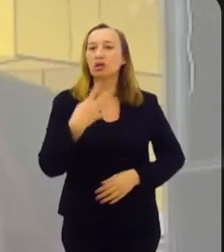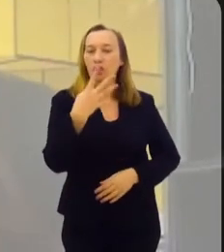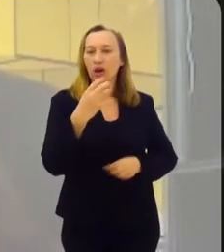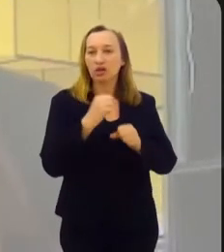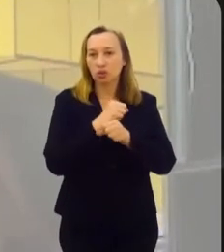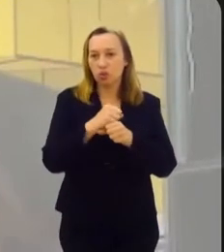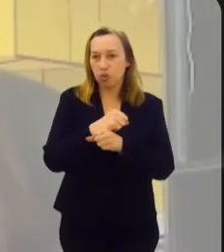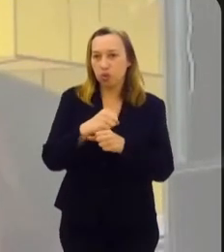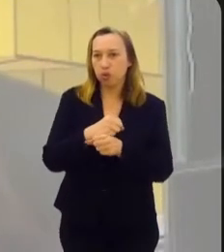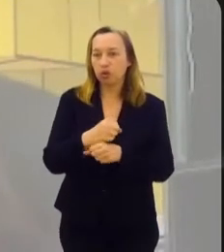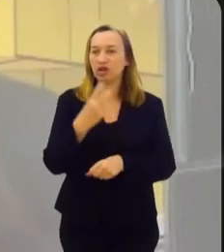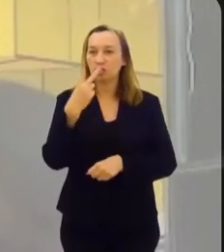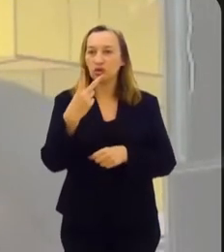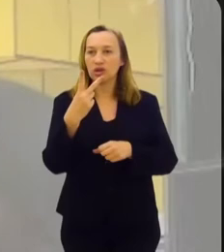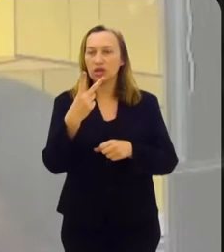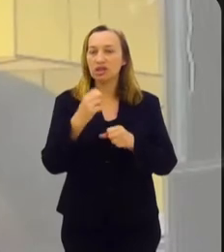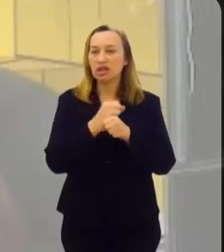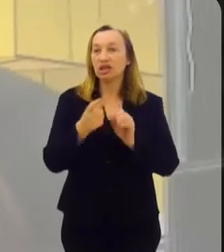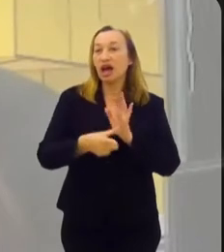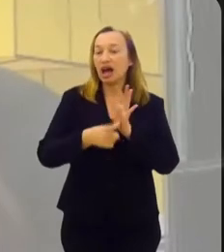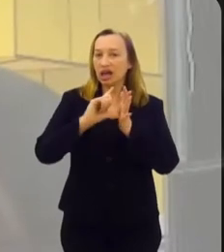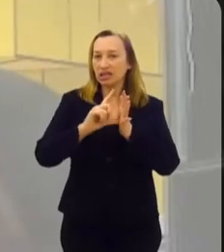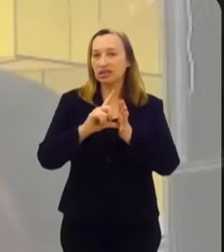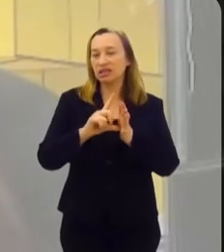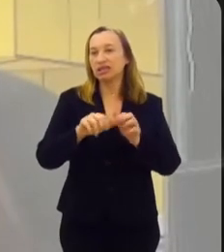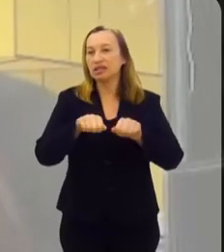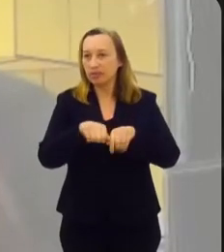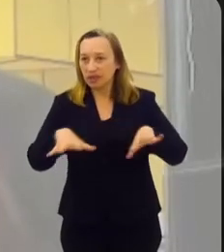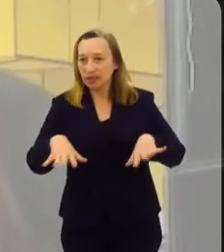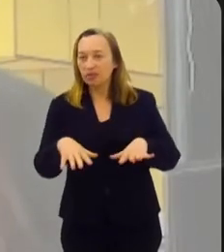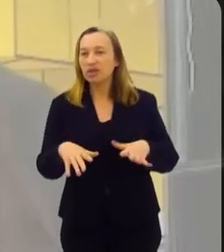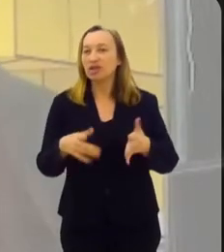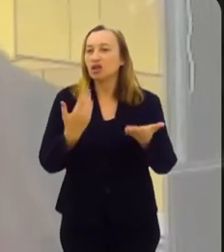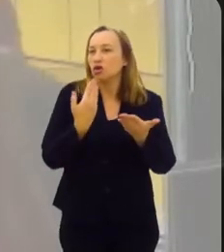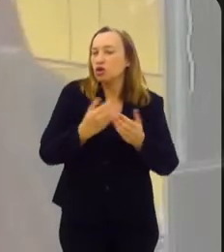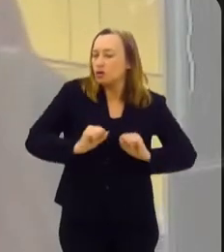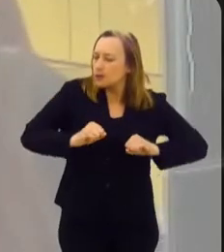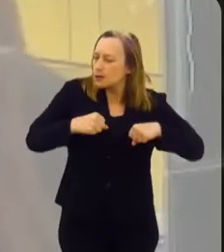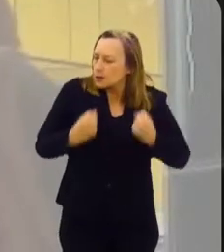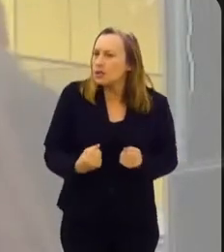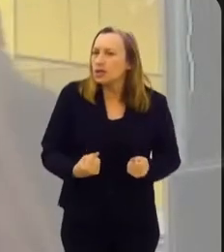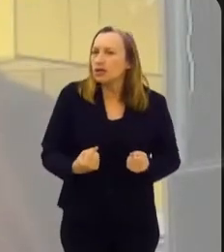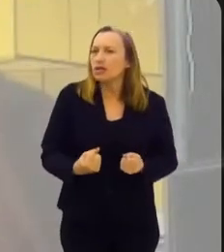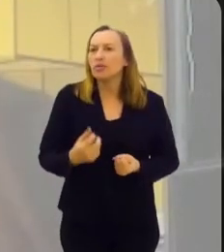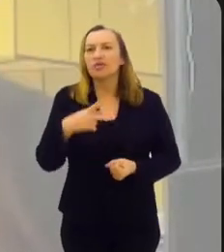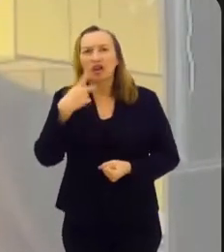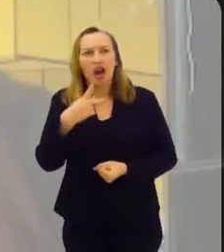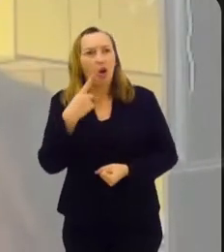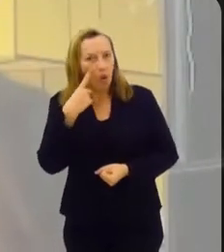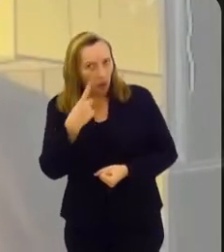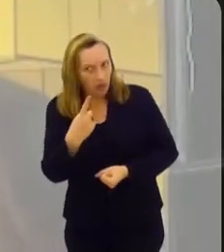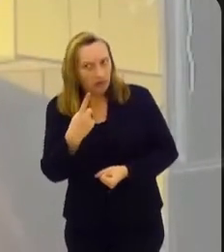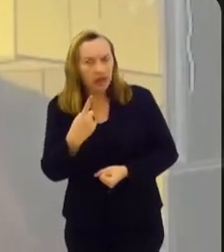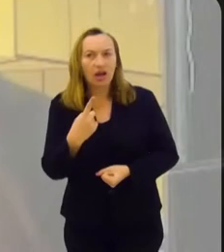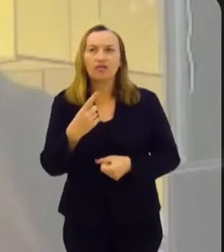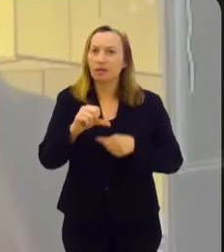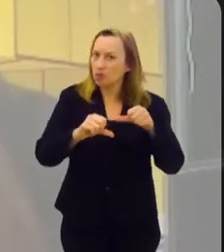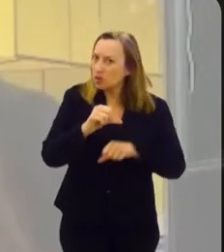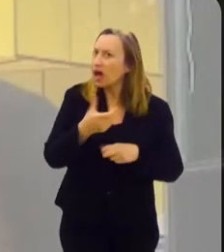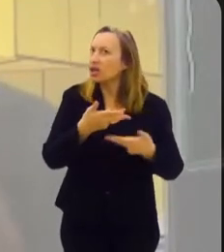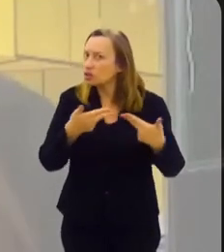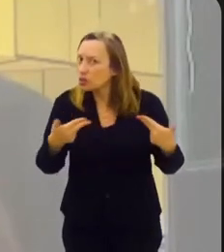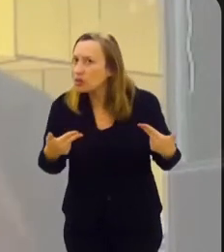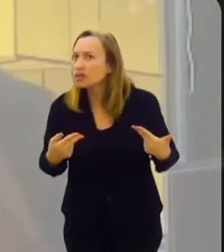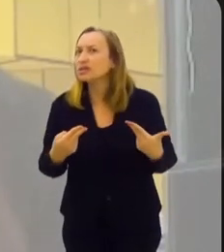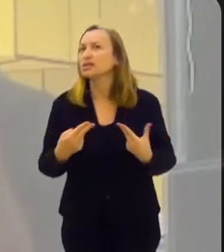a Casa Firjan tem 4 anos, então ela é de 2 anos antes da pandemia. E aí a gente fazia um esforço enorme para dizer, olha, gente,